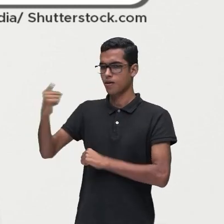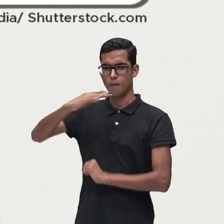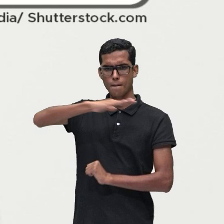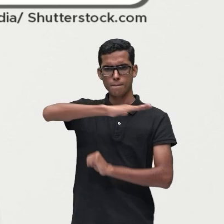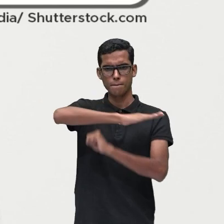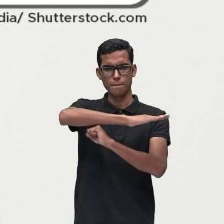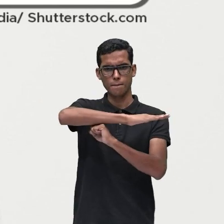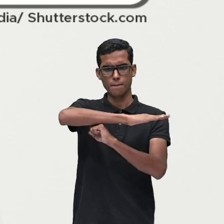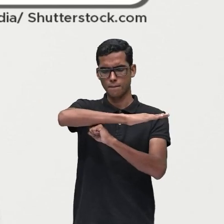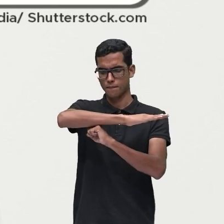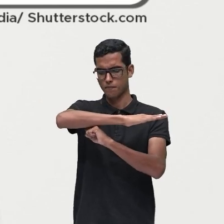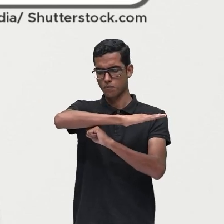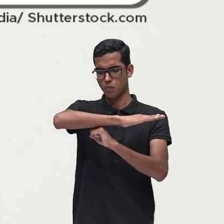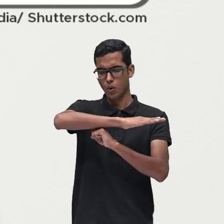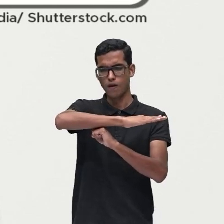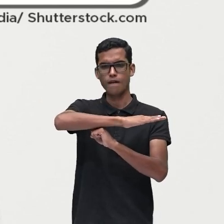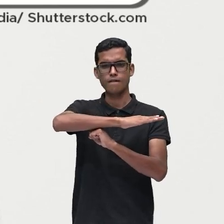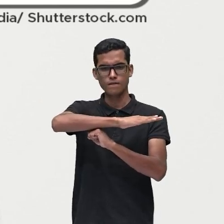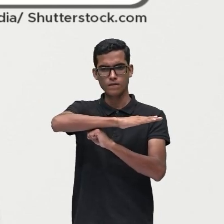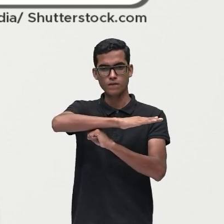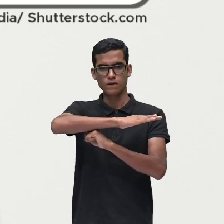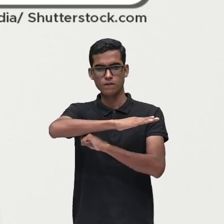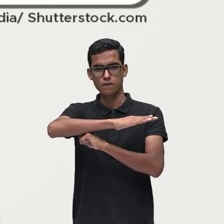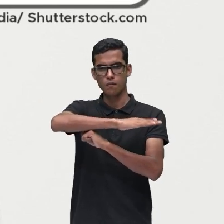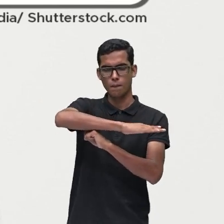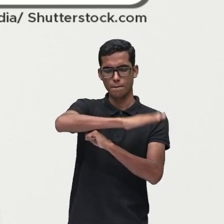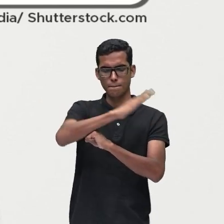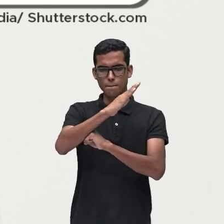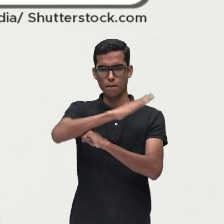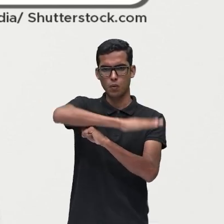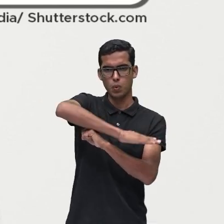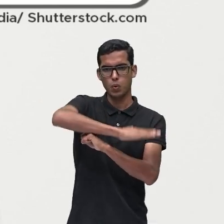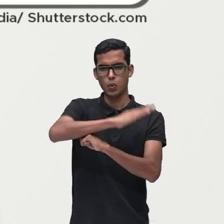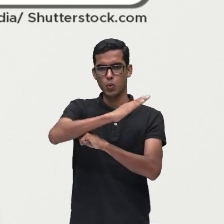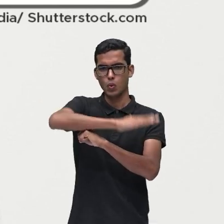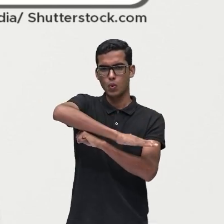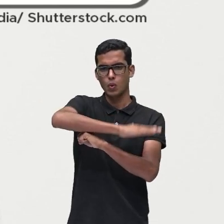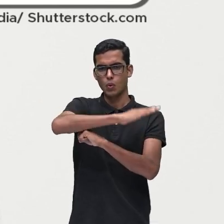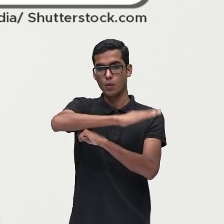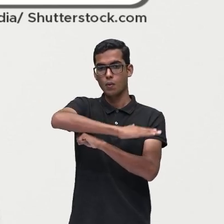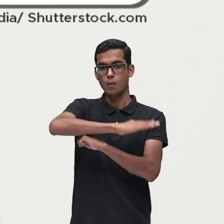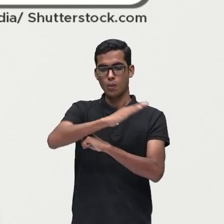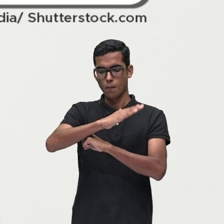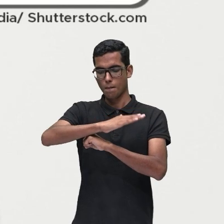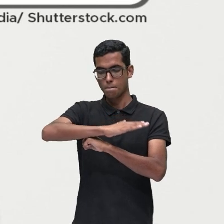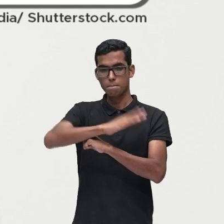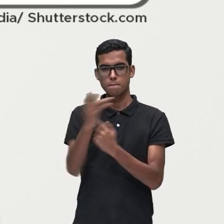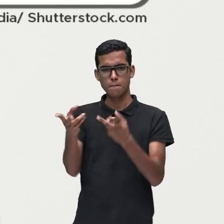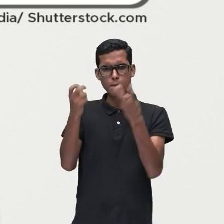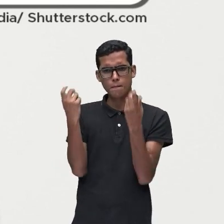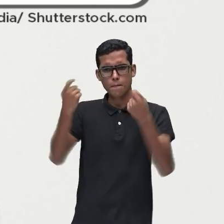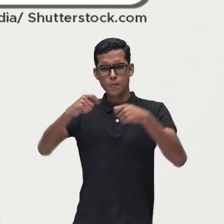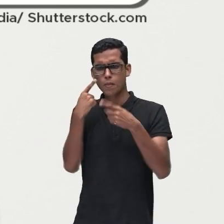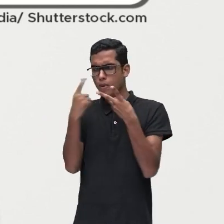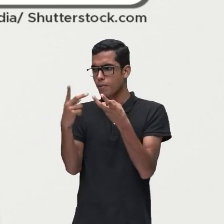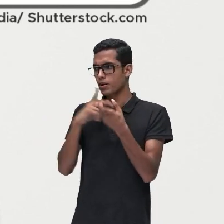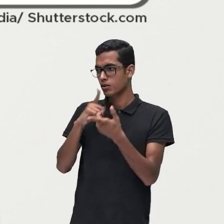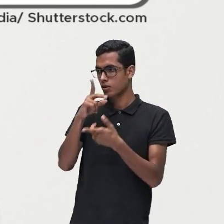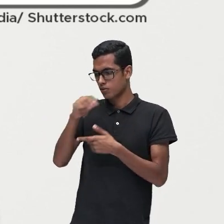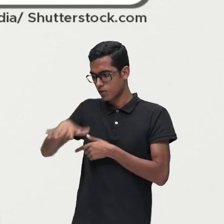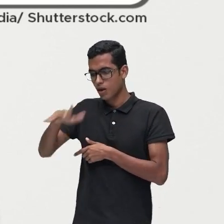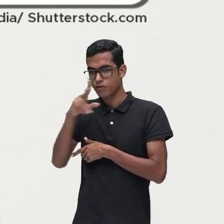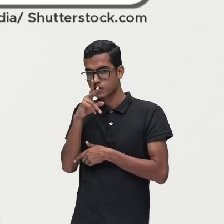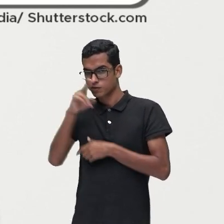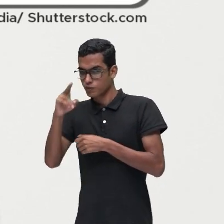ser força resistente e outra hora um vai ser força de potência. Mas em uma tesoura,